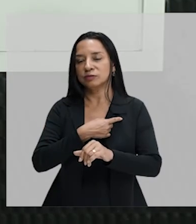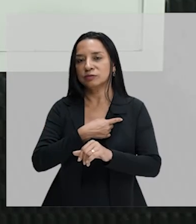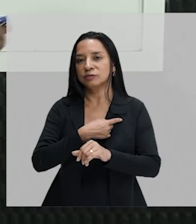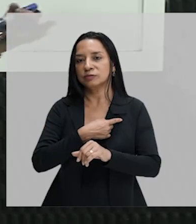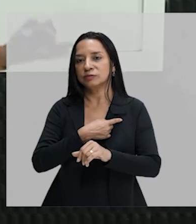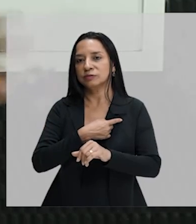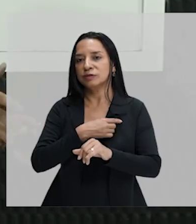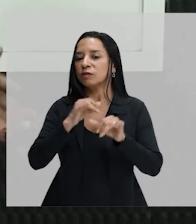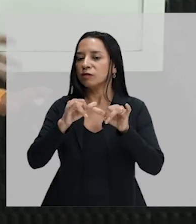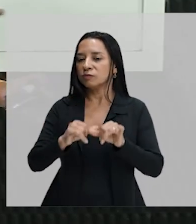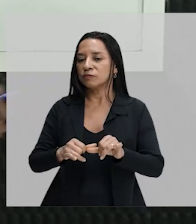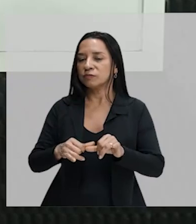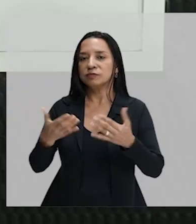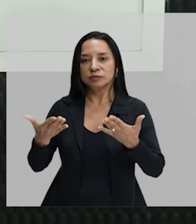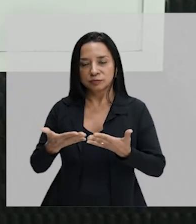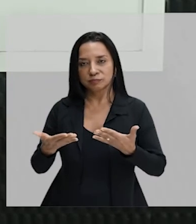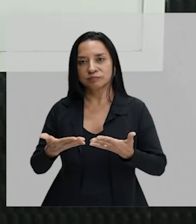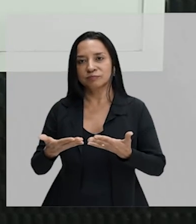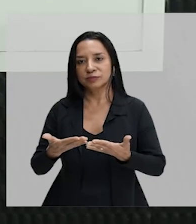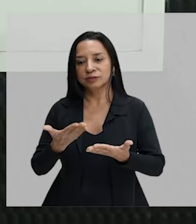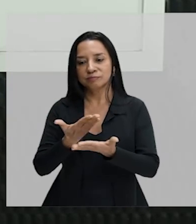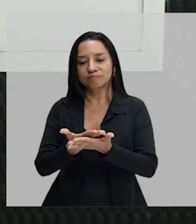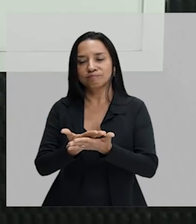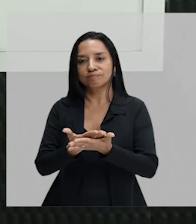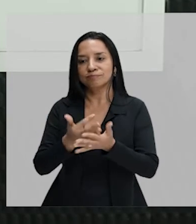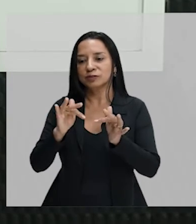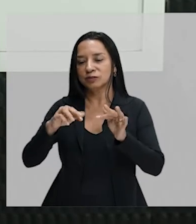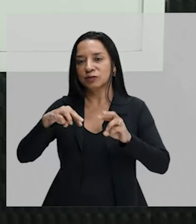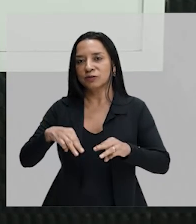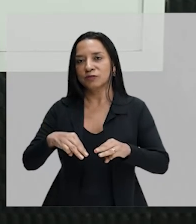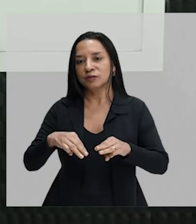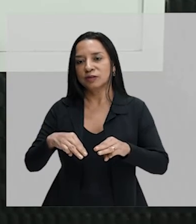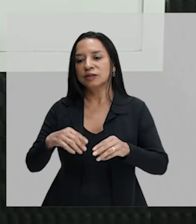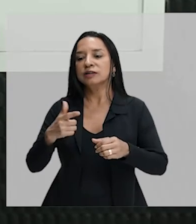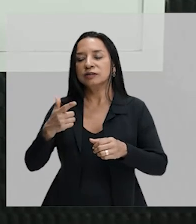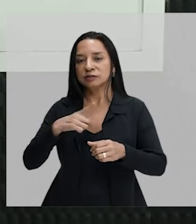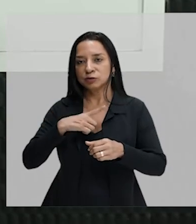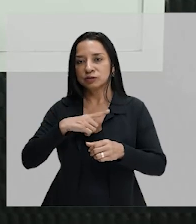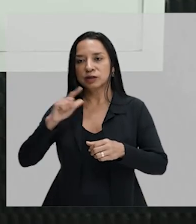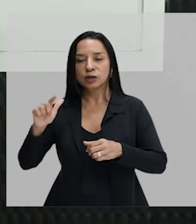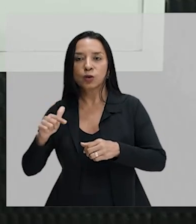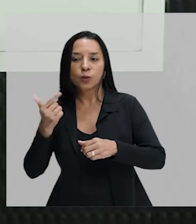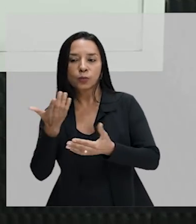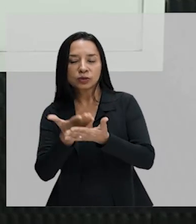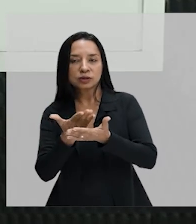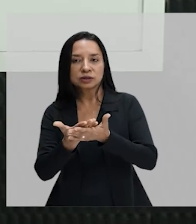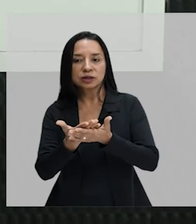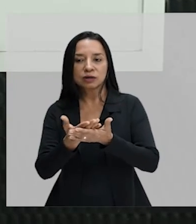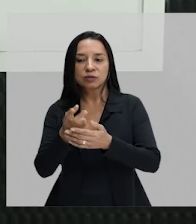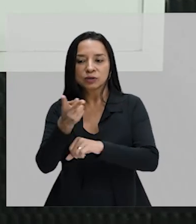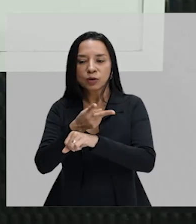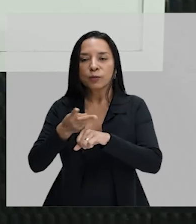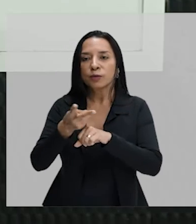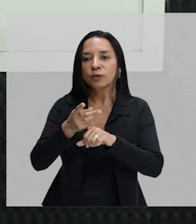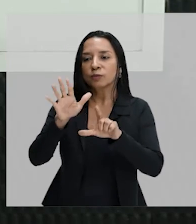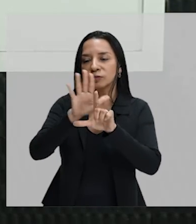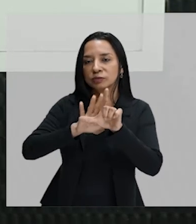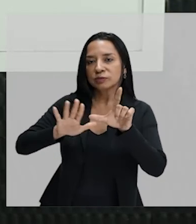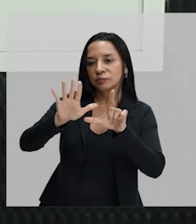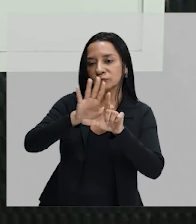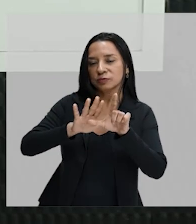por aqui, nós temos outras aulas sobre isso. Procurem na plataforma, fica um forte abraço para vocês. Essa